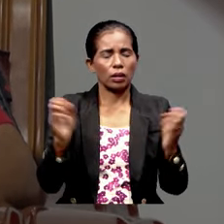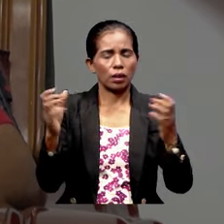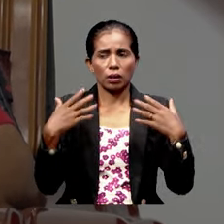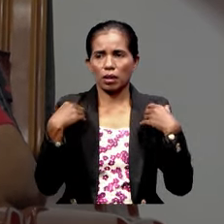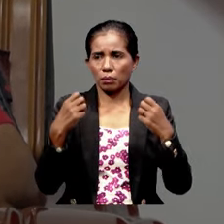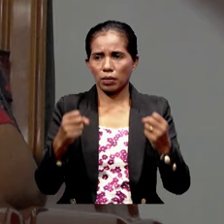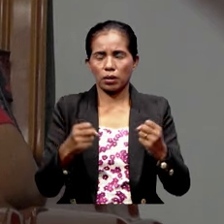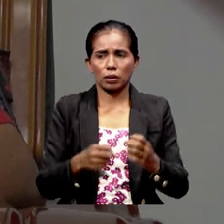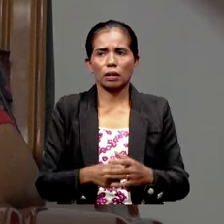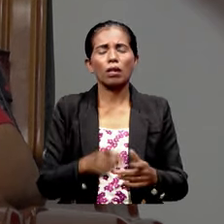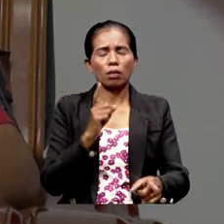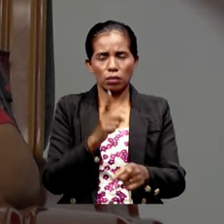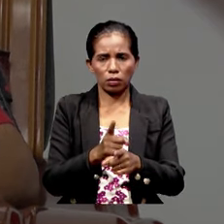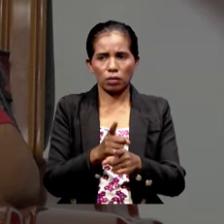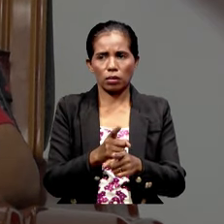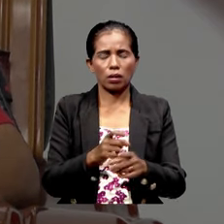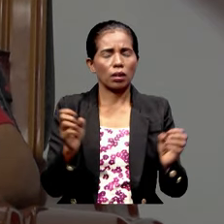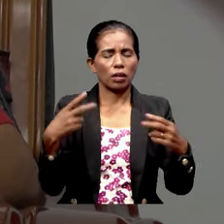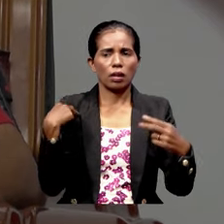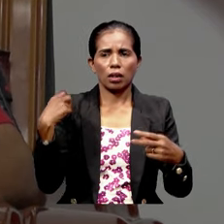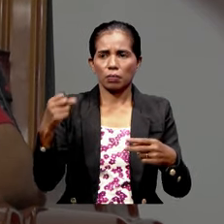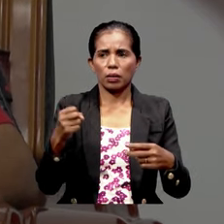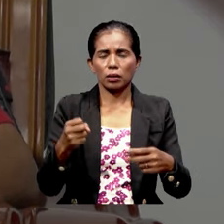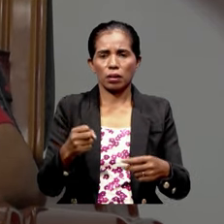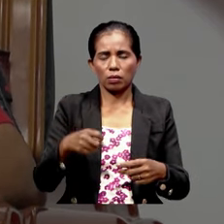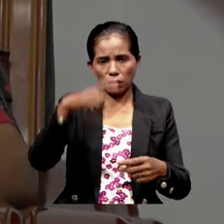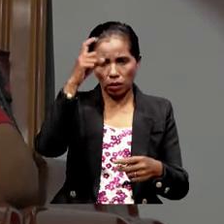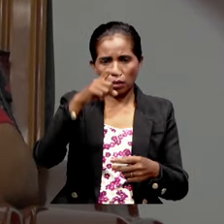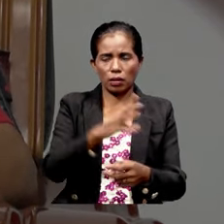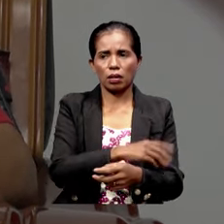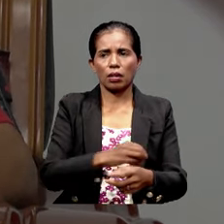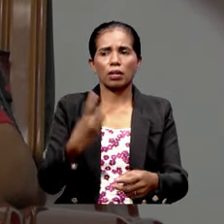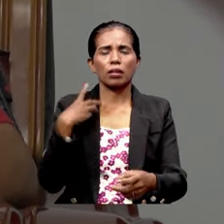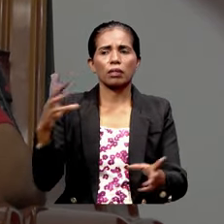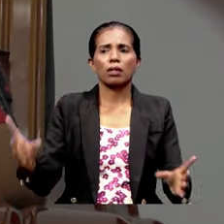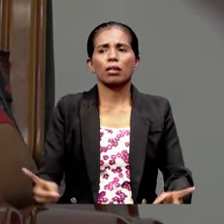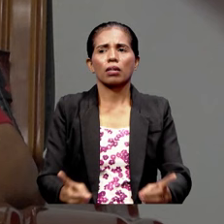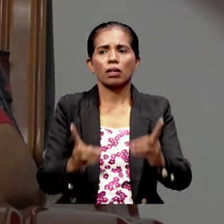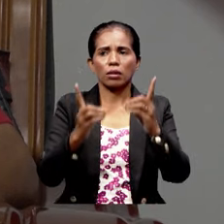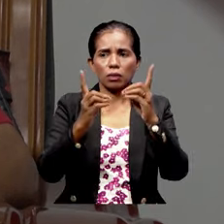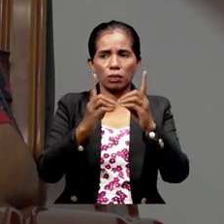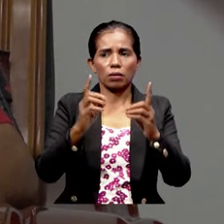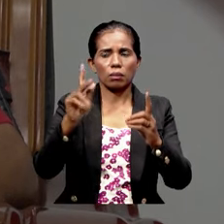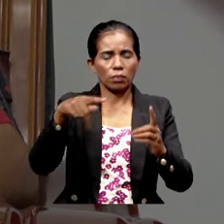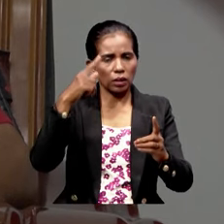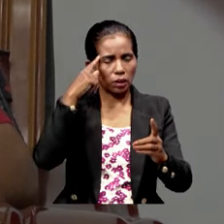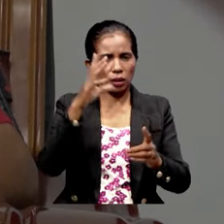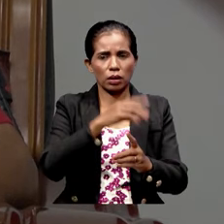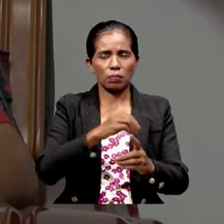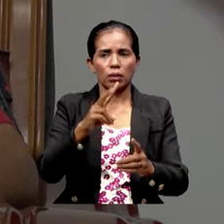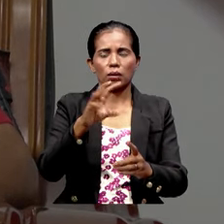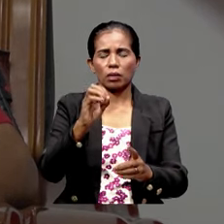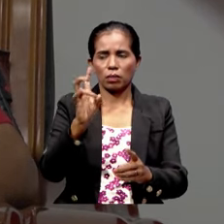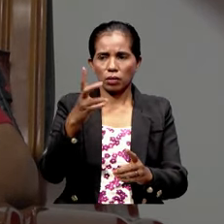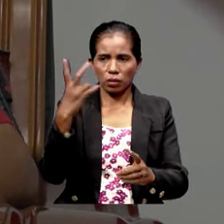fato lá que vi também mantendo que durante e tá a sua impasse política de 2017